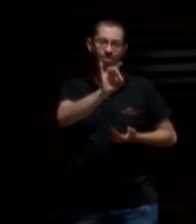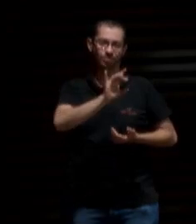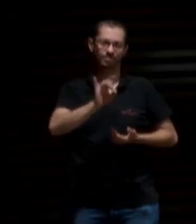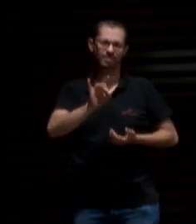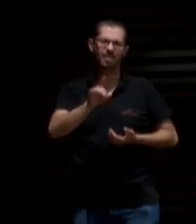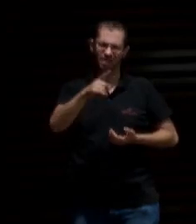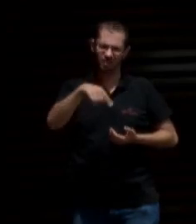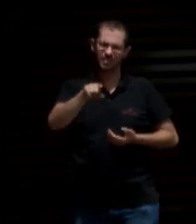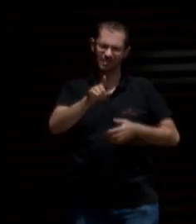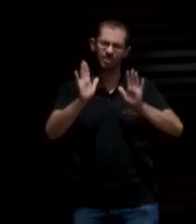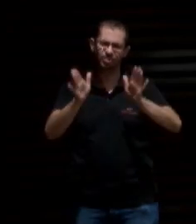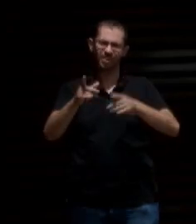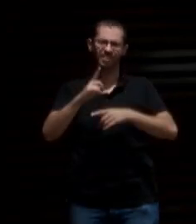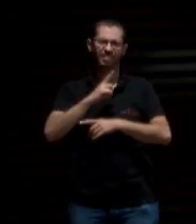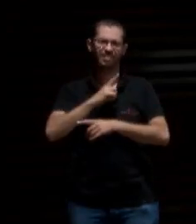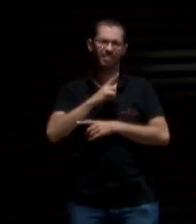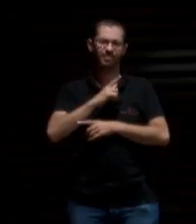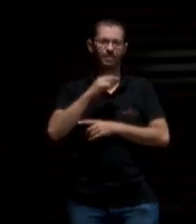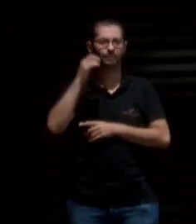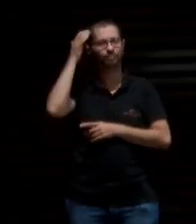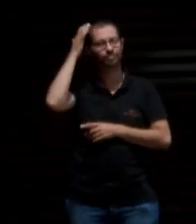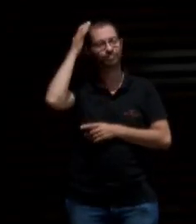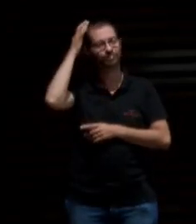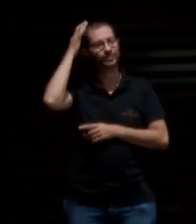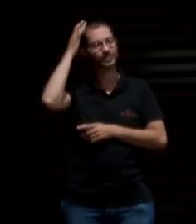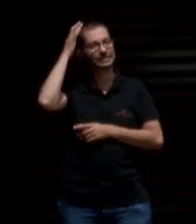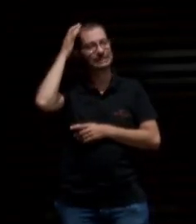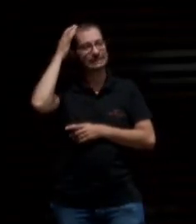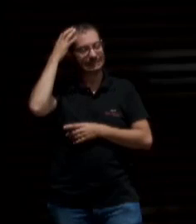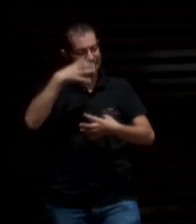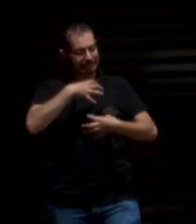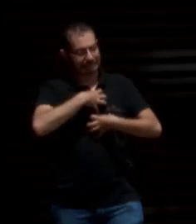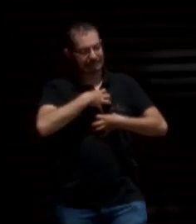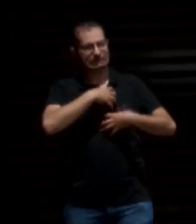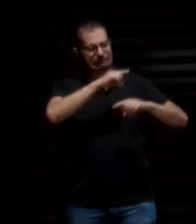Você já teve a graça, amado, de ser injuriado pelo nome de Cristo?